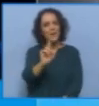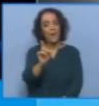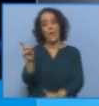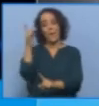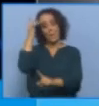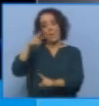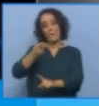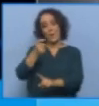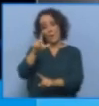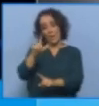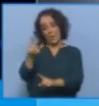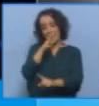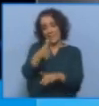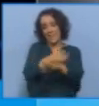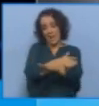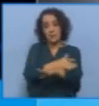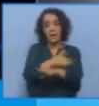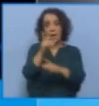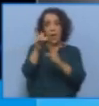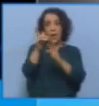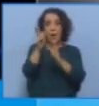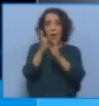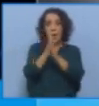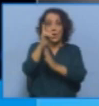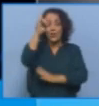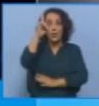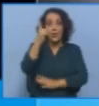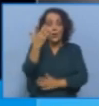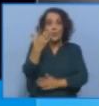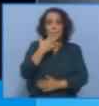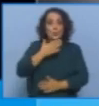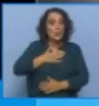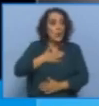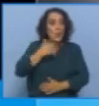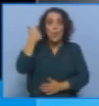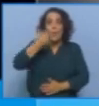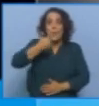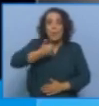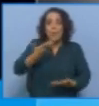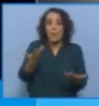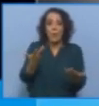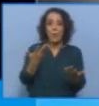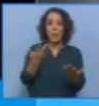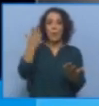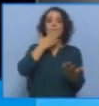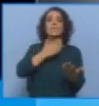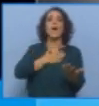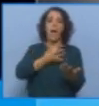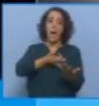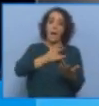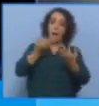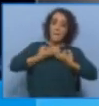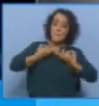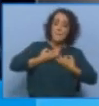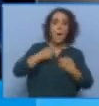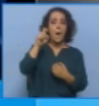Padre Manuel já o dizia, é o nosso maior benfeitor. E o culto que Deus tem connosco é servir-nos e amar-nos e